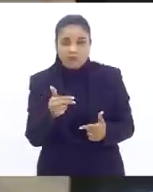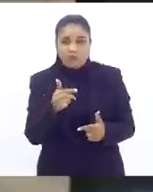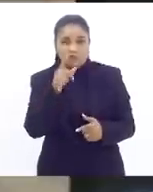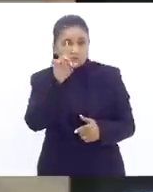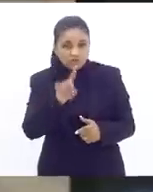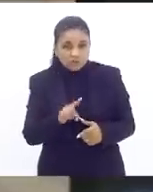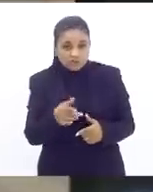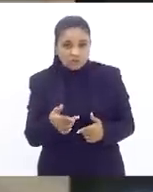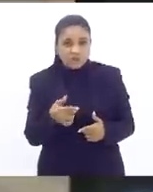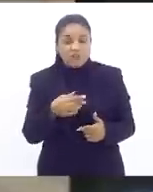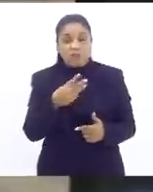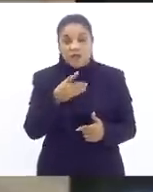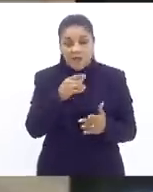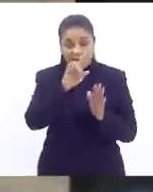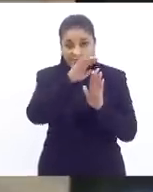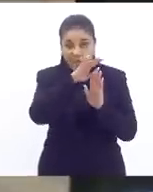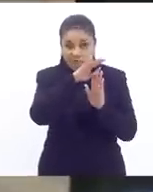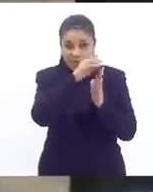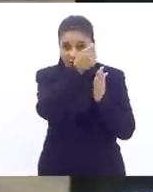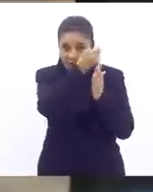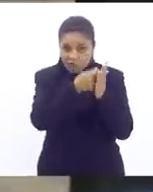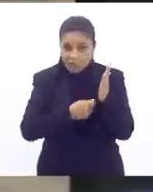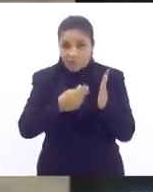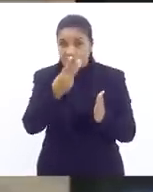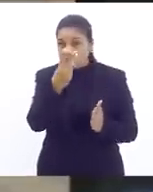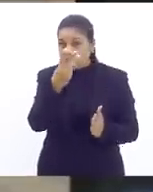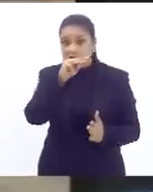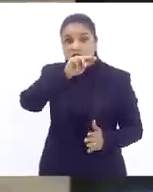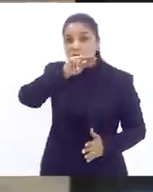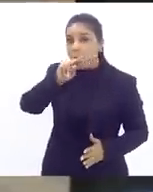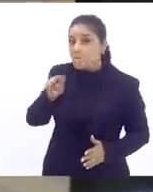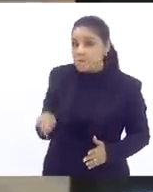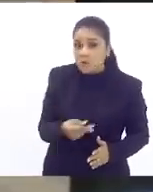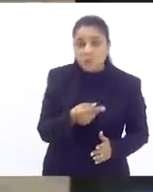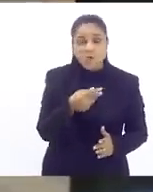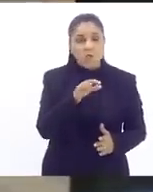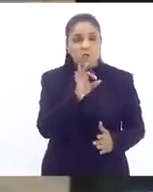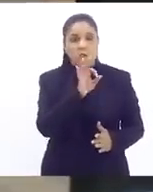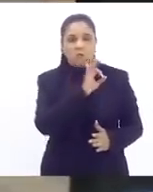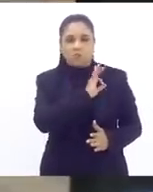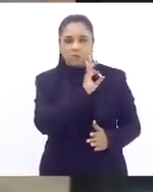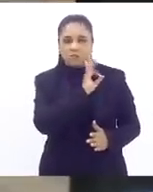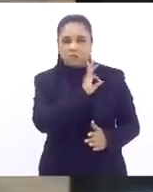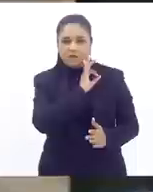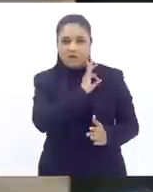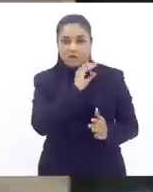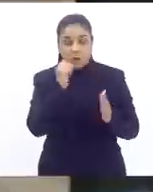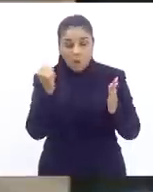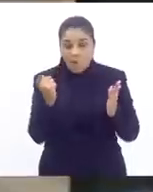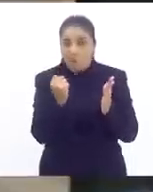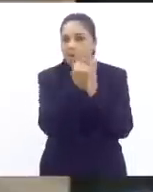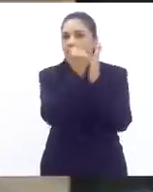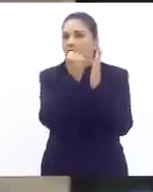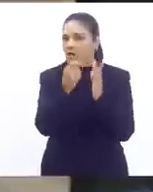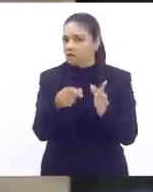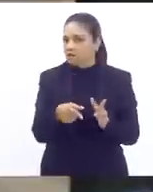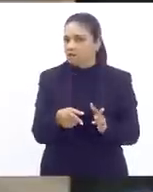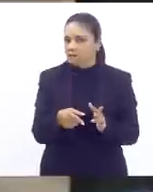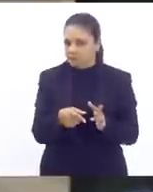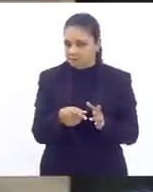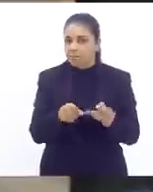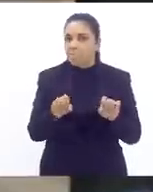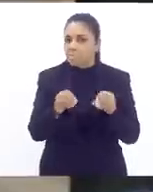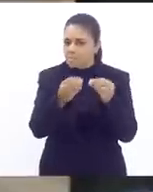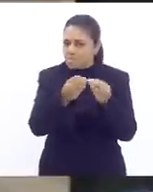policiais militares é uma gota se considerarmos o impacto que isso vai causar então eles